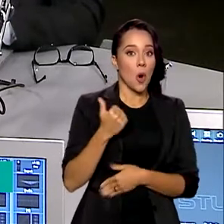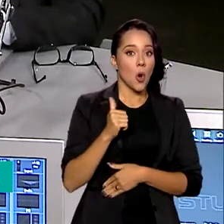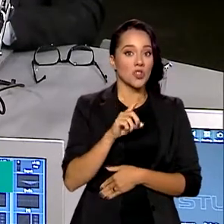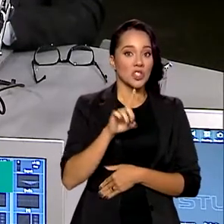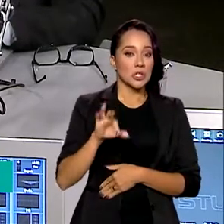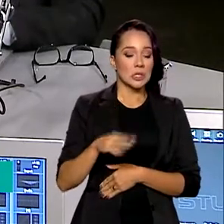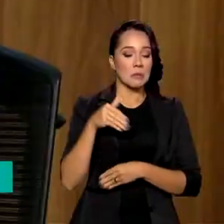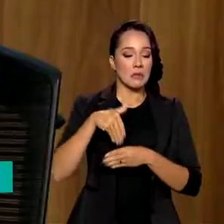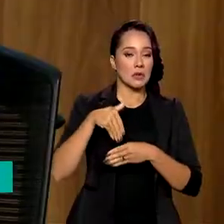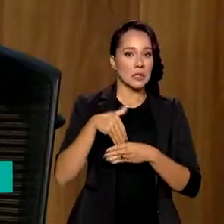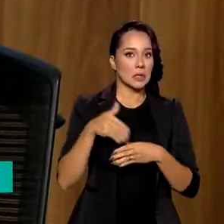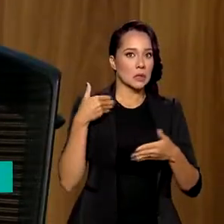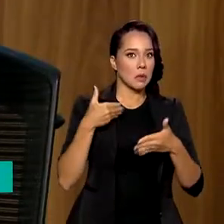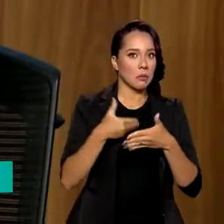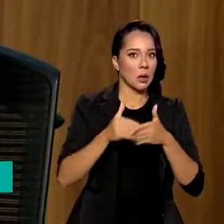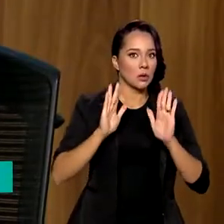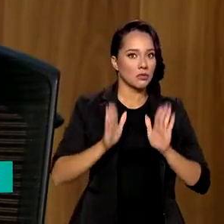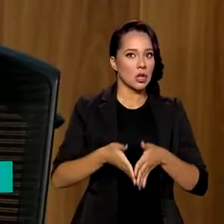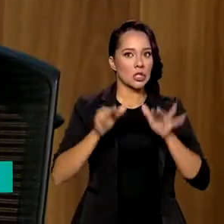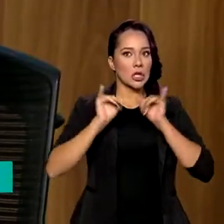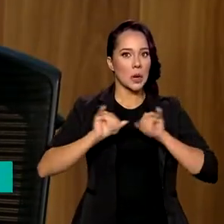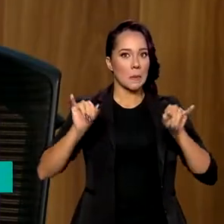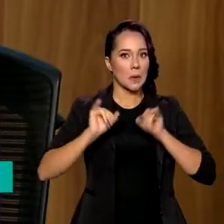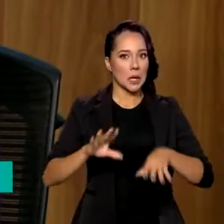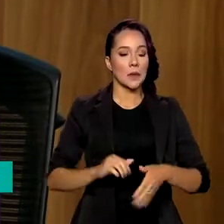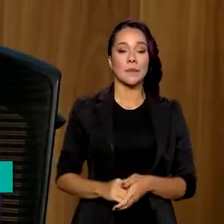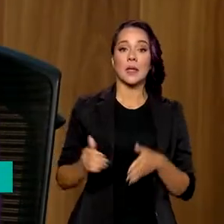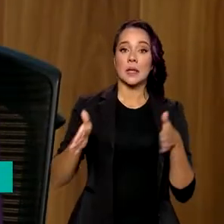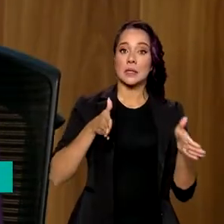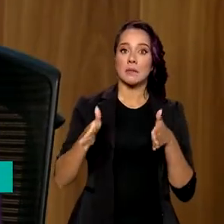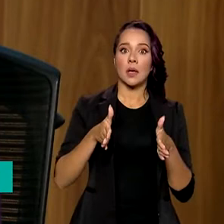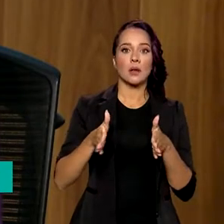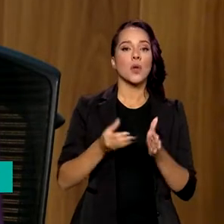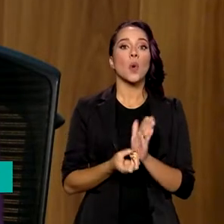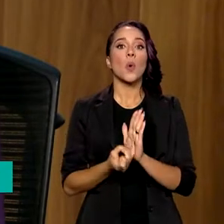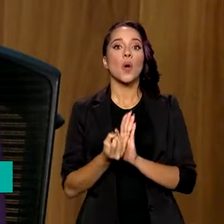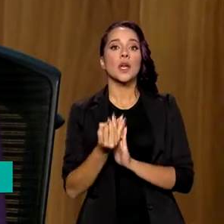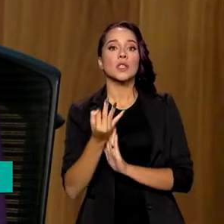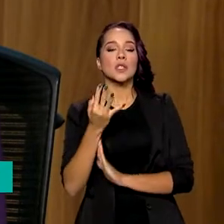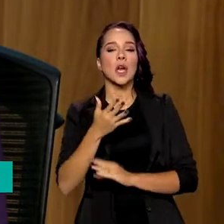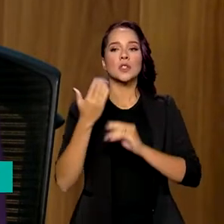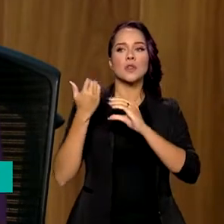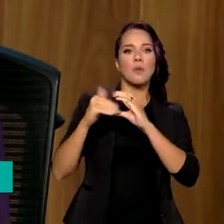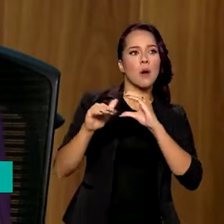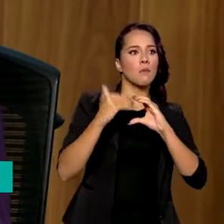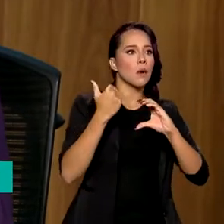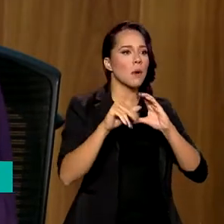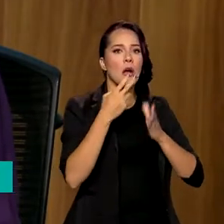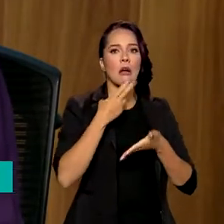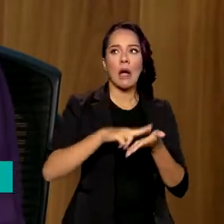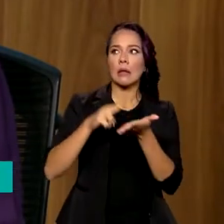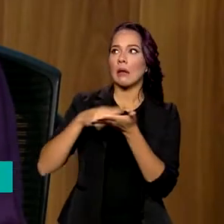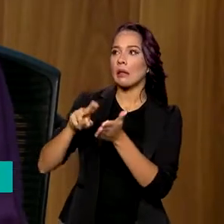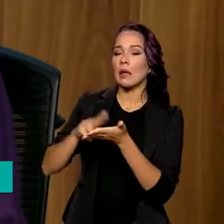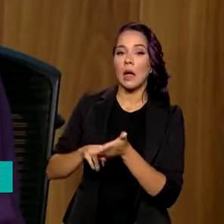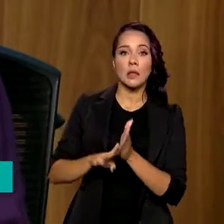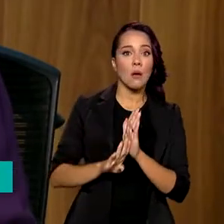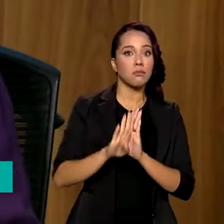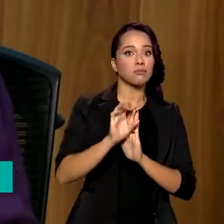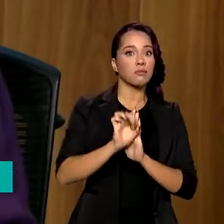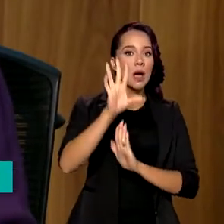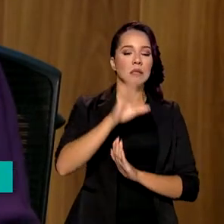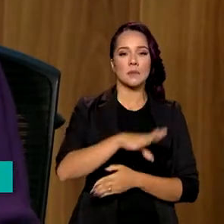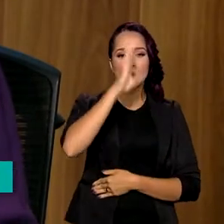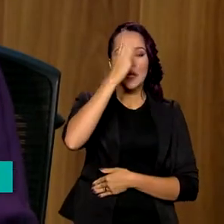para as eleições reta final de campanha nessa época aumenta o volume de envio de correspondências pelos Correios